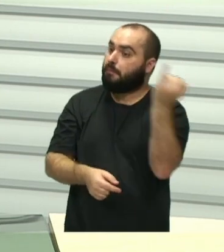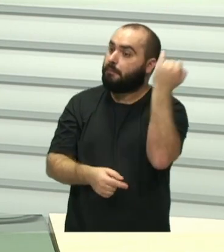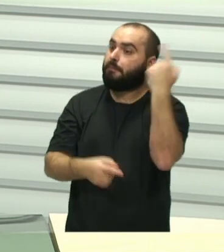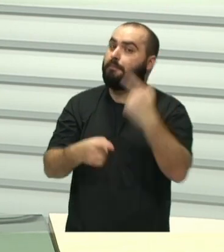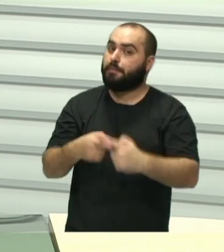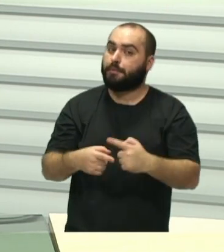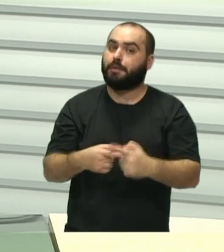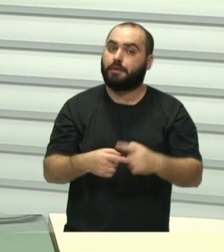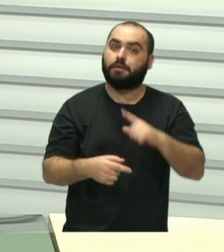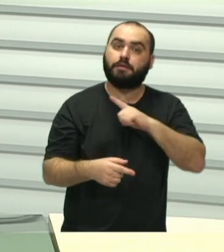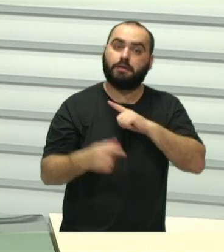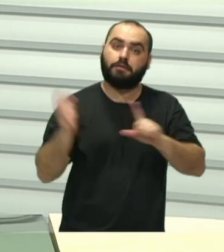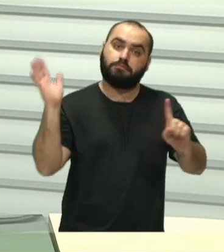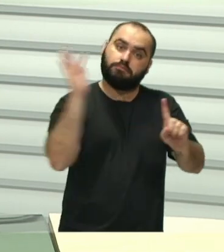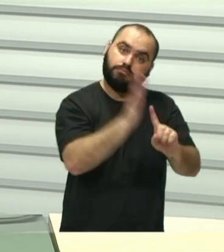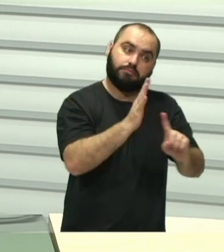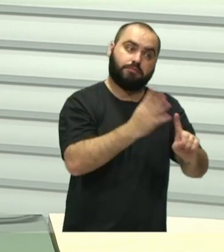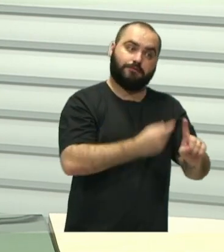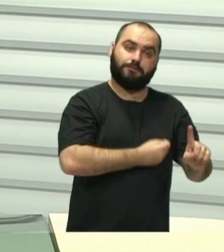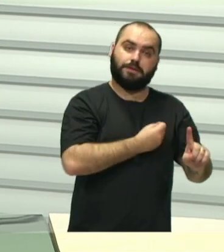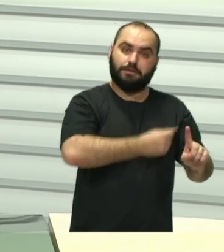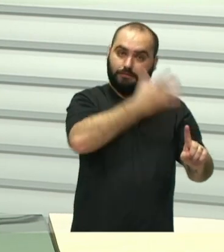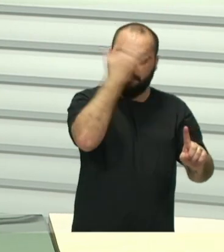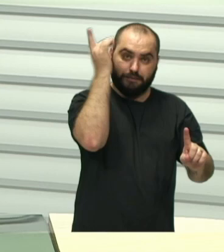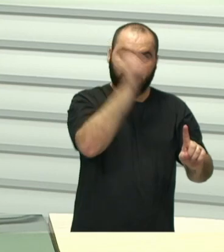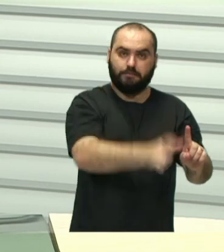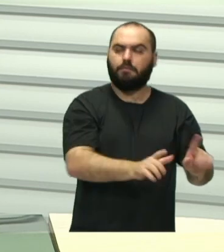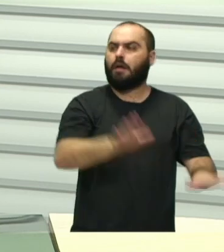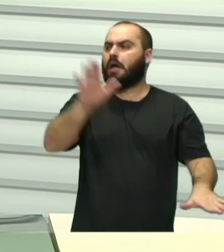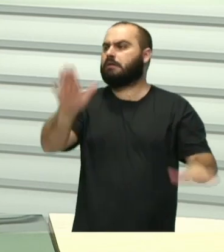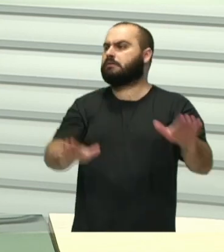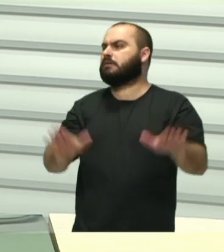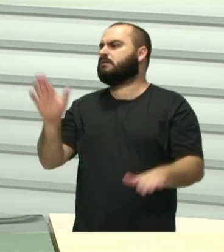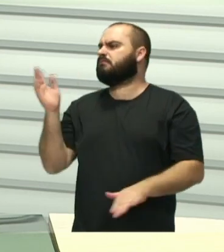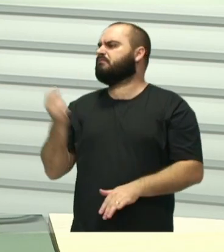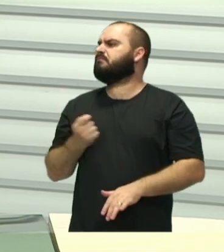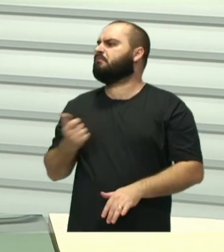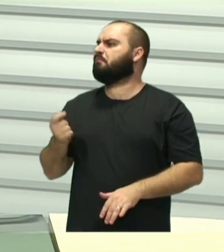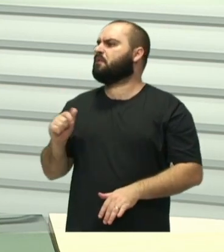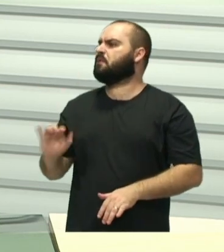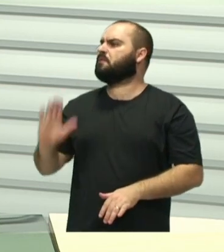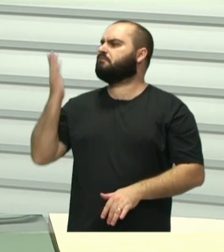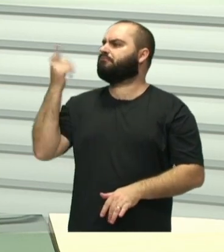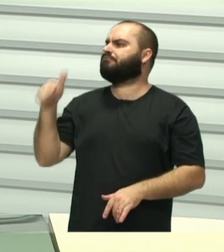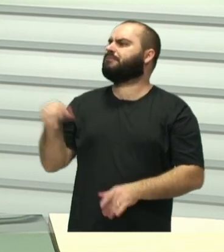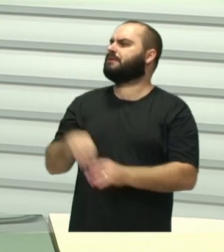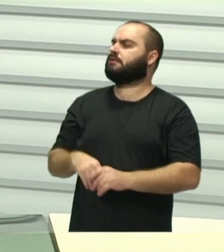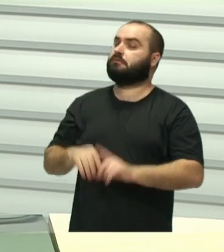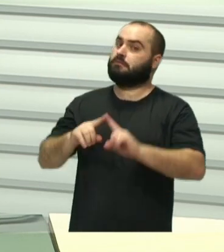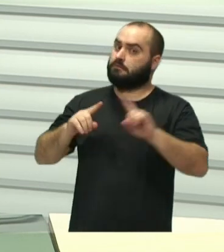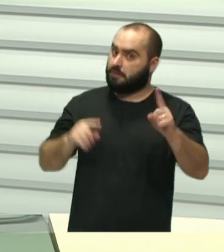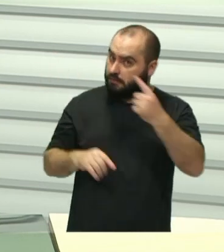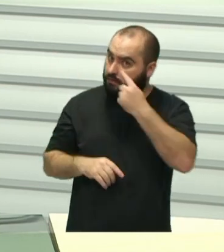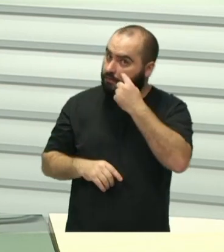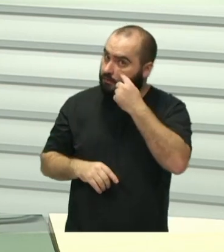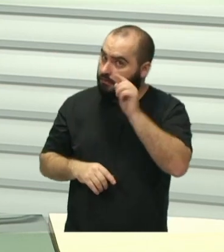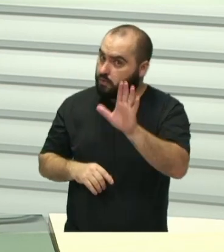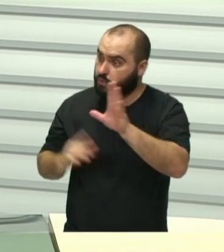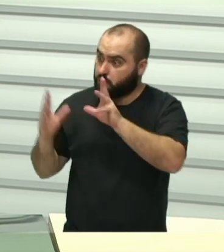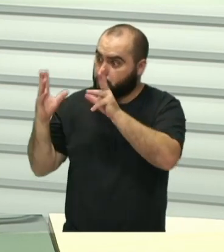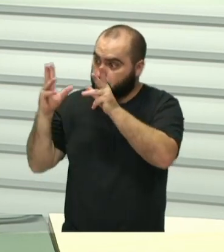a vida das pessoas e no caso de tragédias Às vezes o cidadão acho aqui pouco acontece no Parlamento Mas podem ter certeza